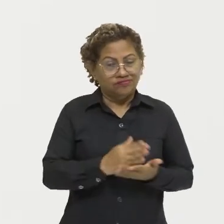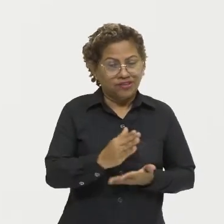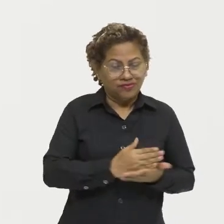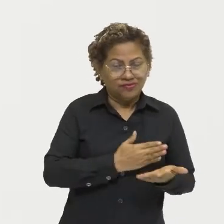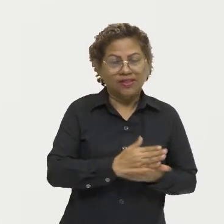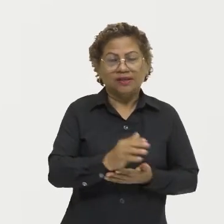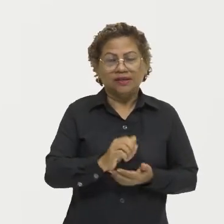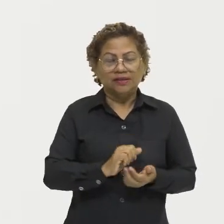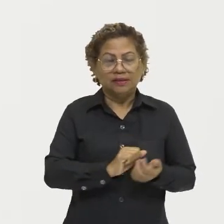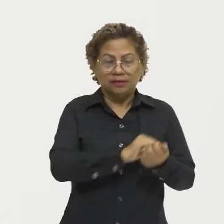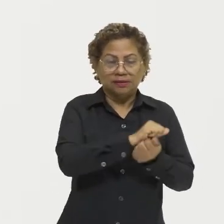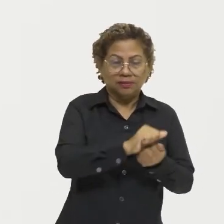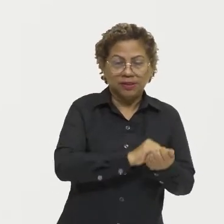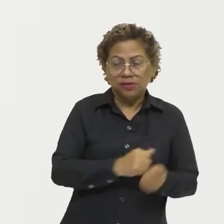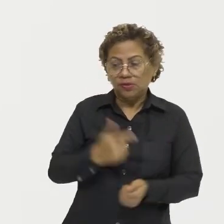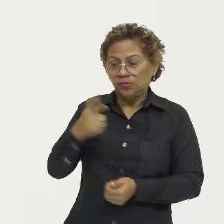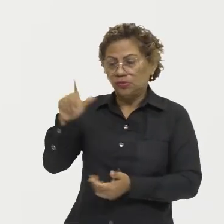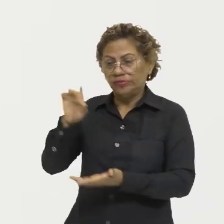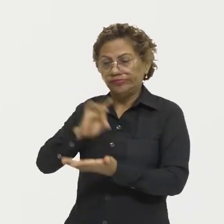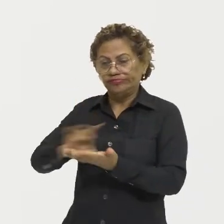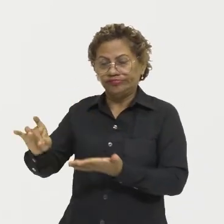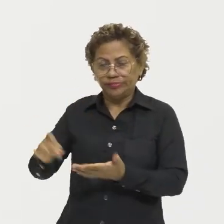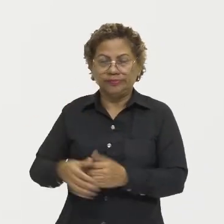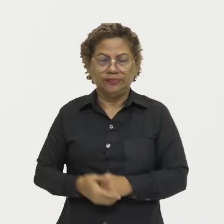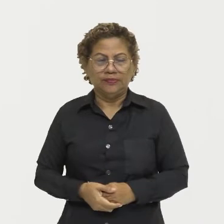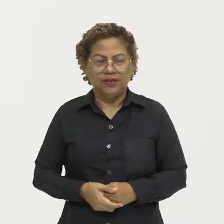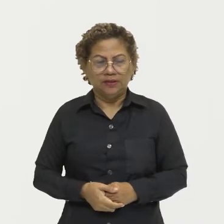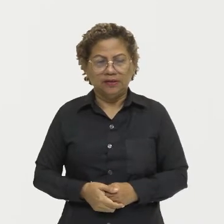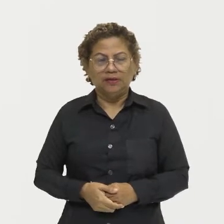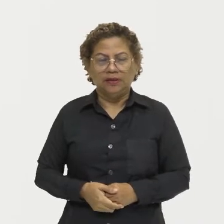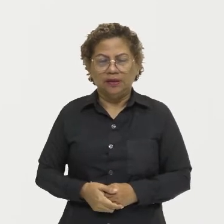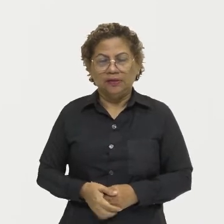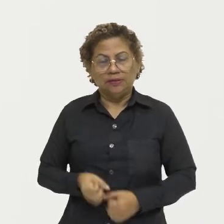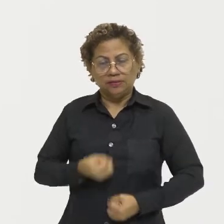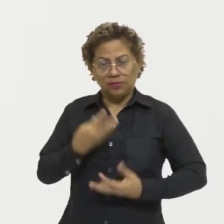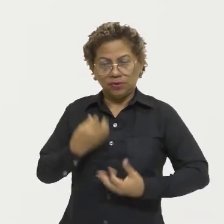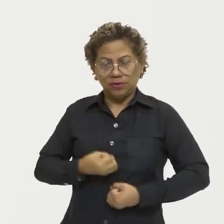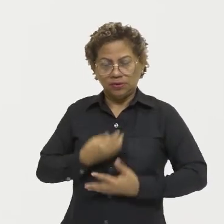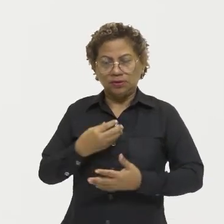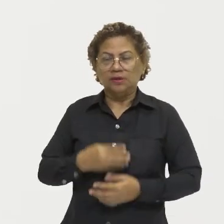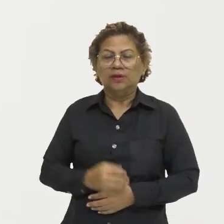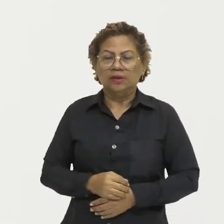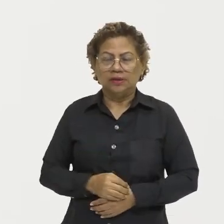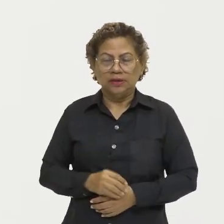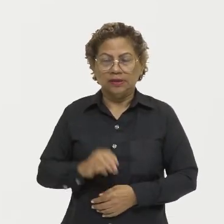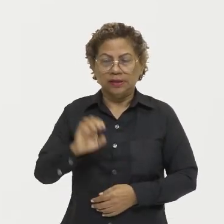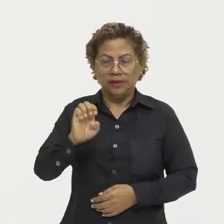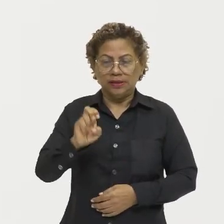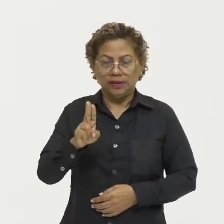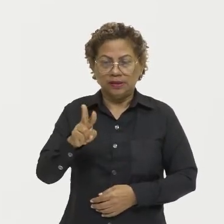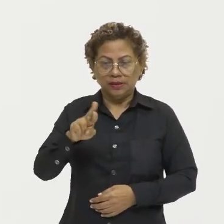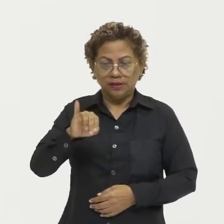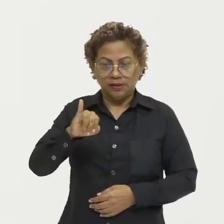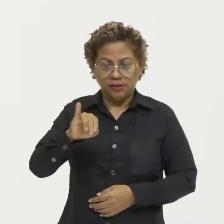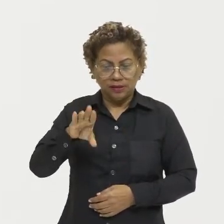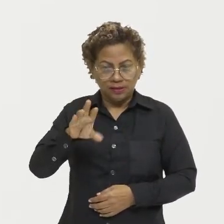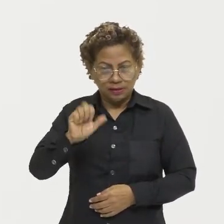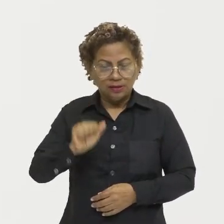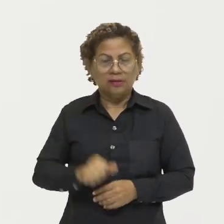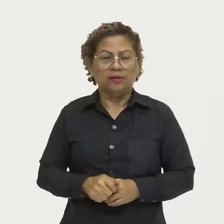aí o eu lírico ele traz, né? Ele mostra essa função de